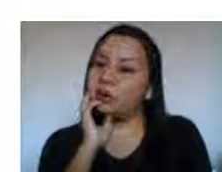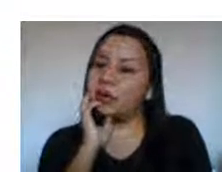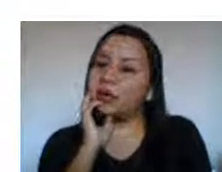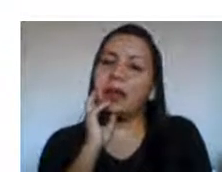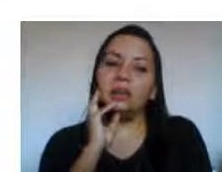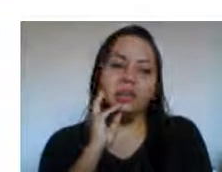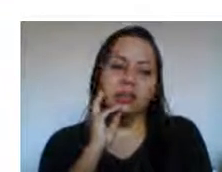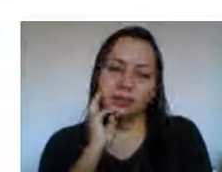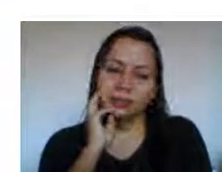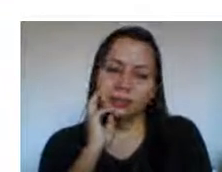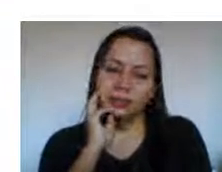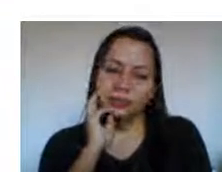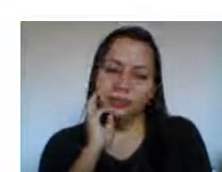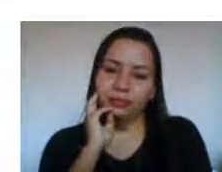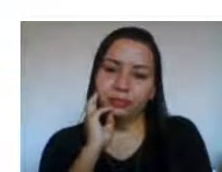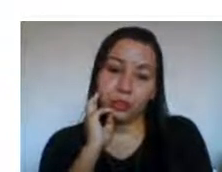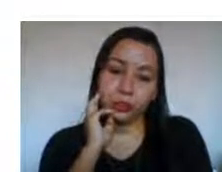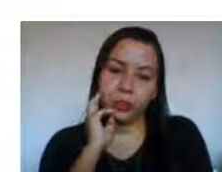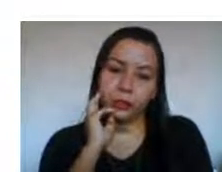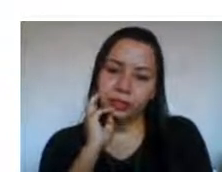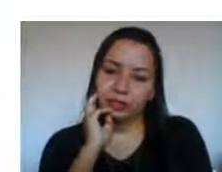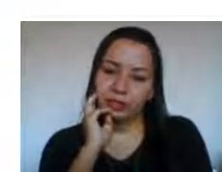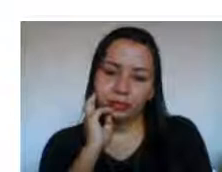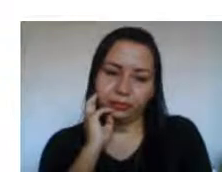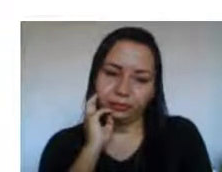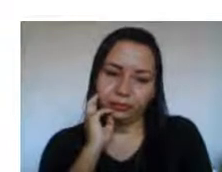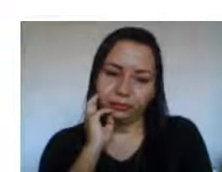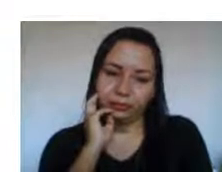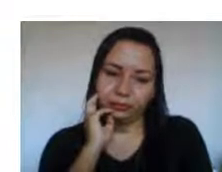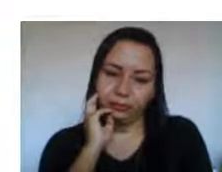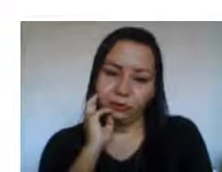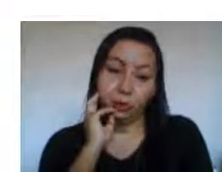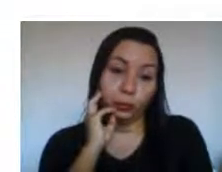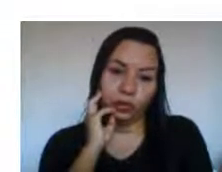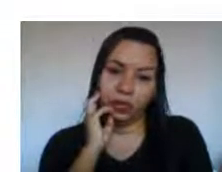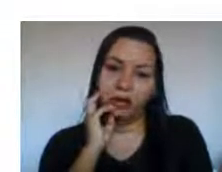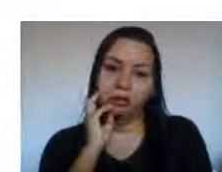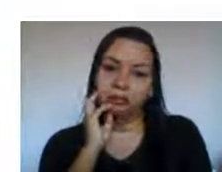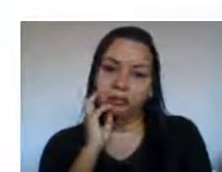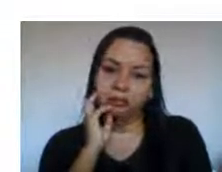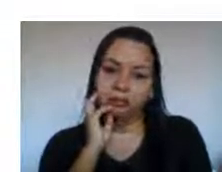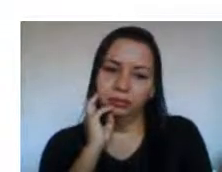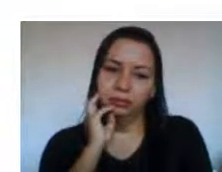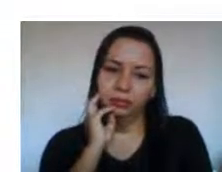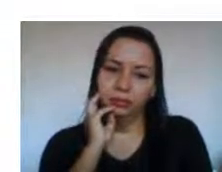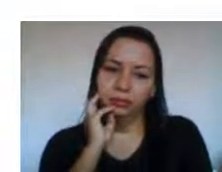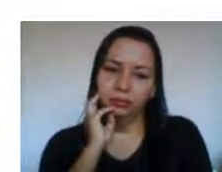aqui eu trago imagens disso acontecer, de porquê,